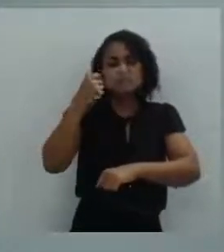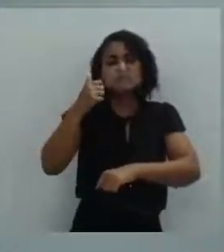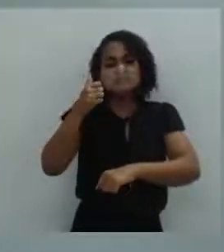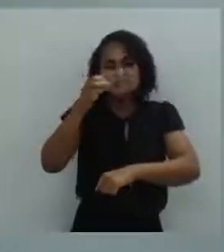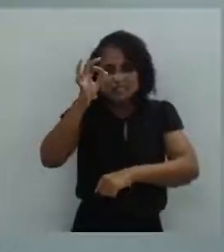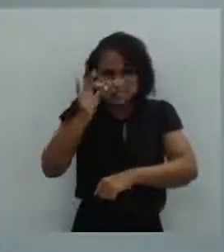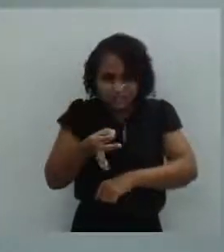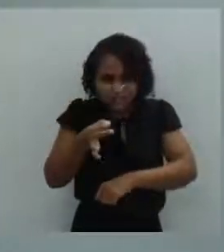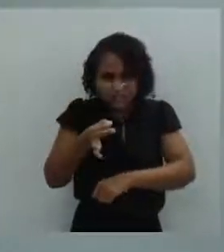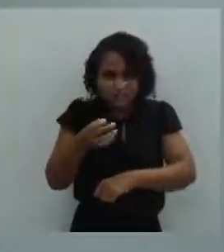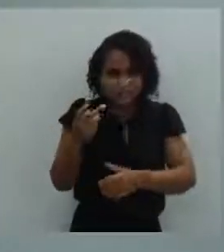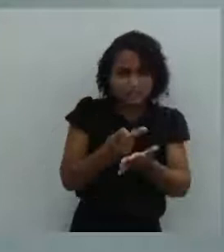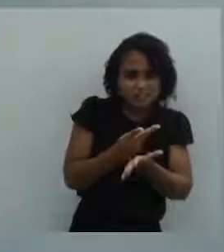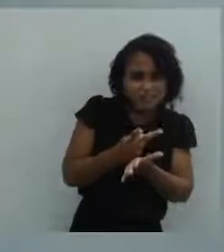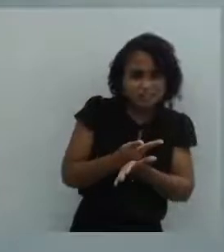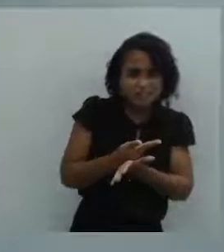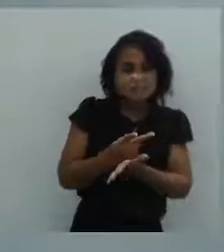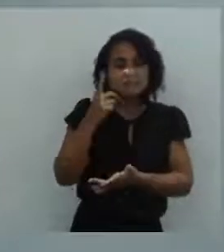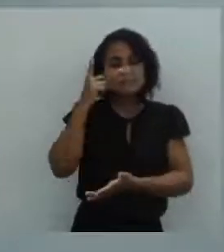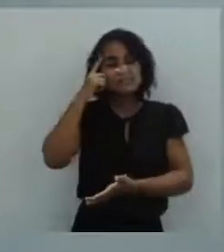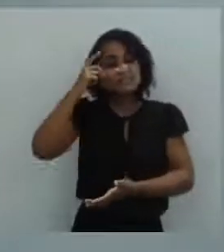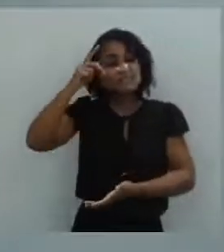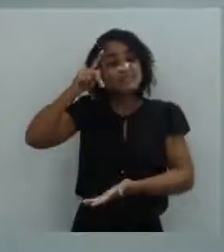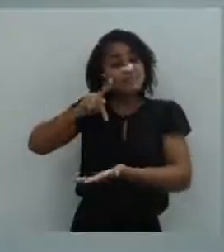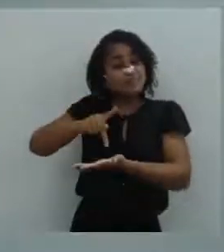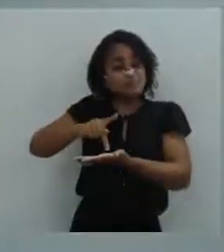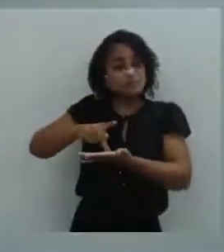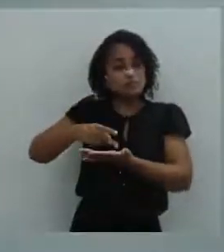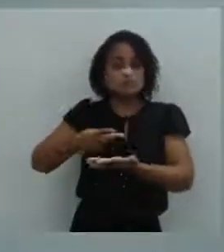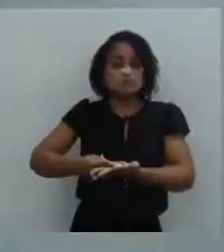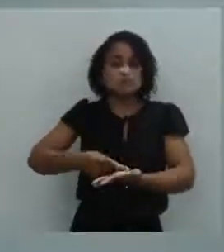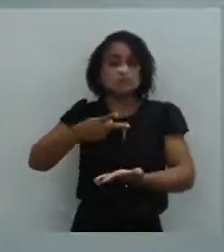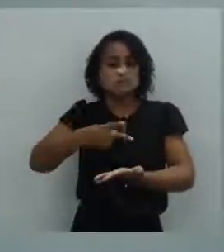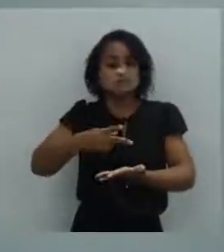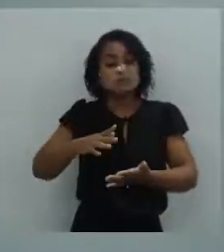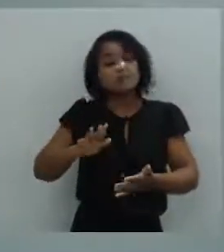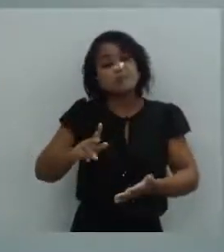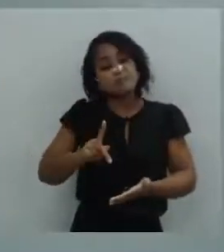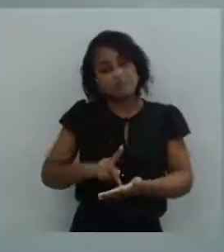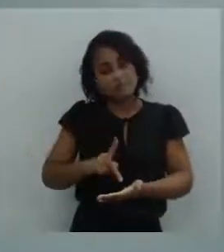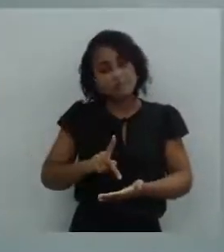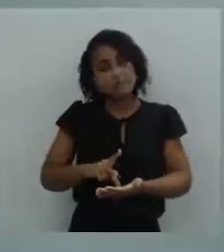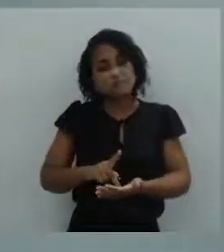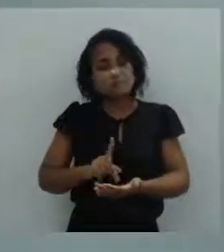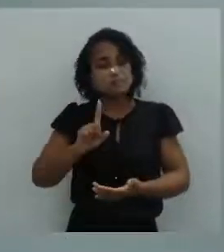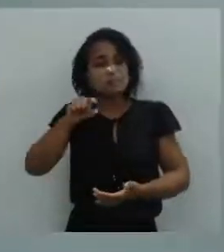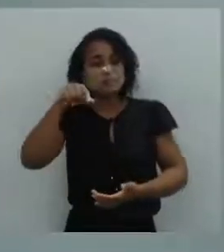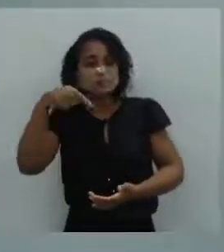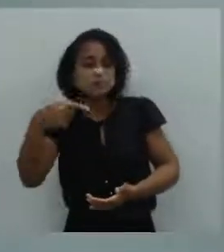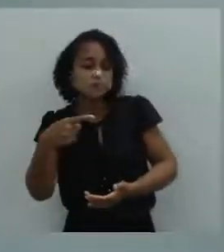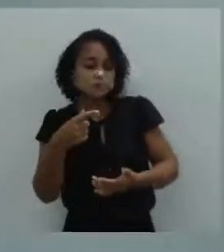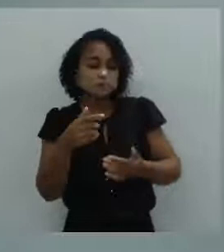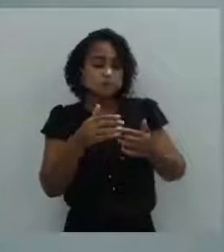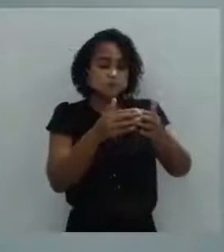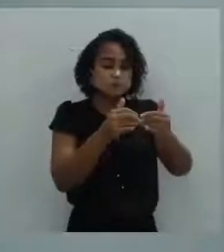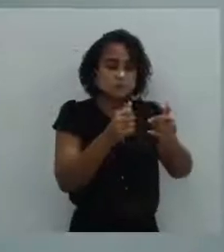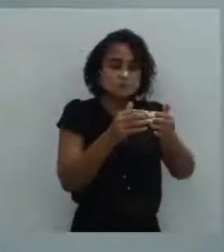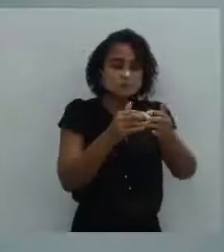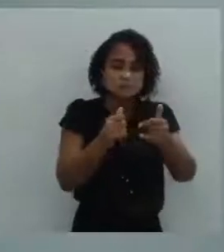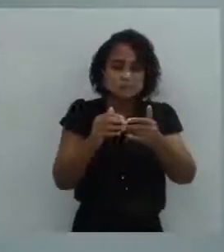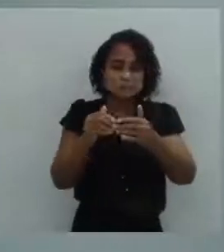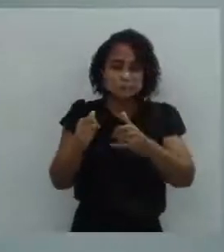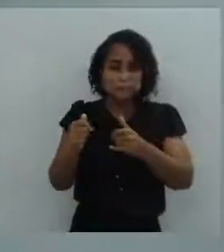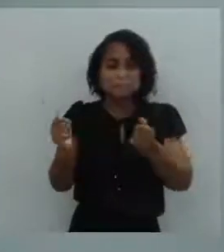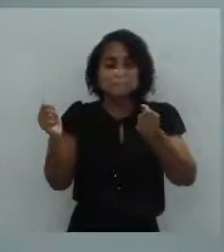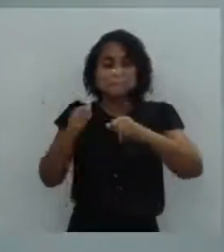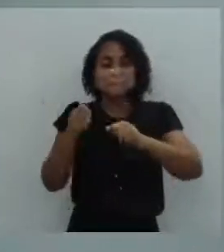averiguar, em pensar realmente no fato, na verdade. Depois de solicitar e fazer a